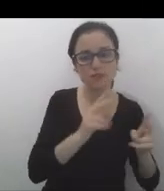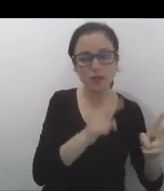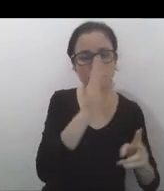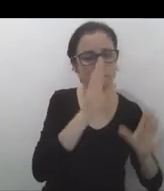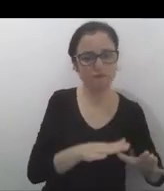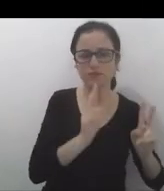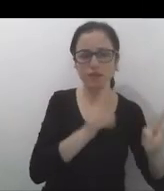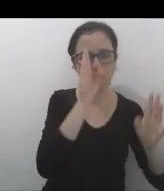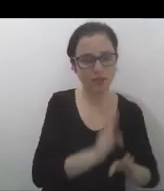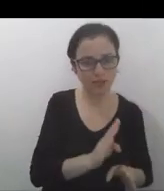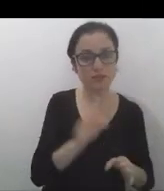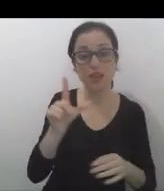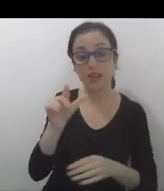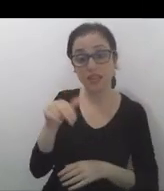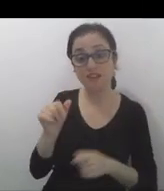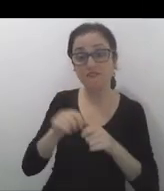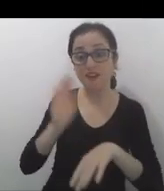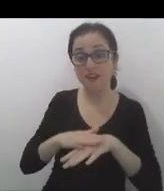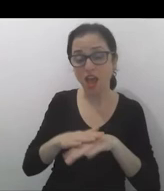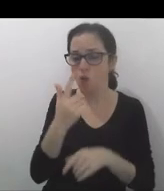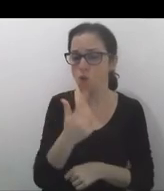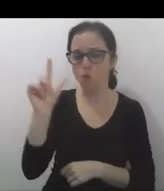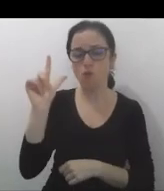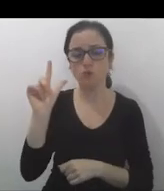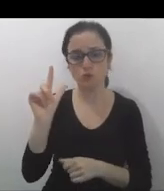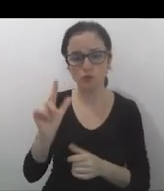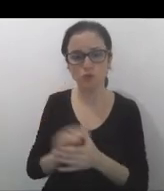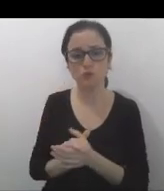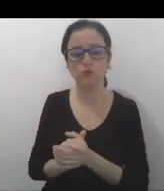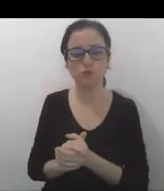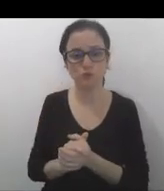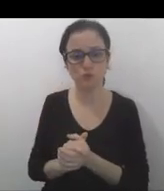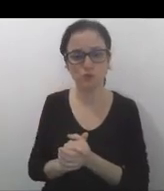formou efetivamente, né, no Brasil, e a Lina que perfaz